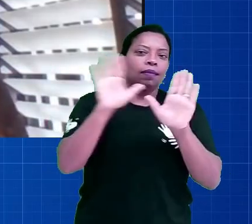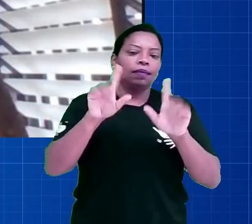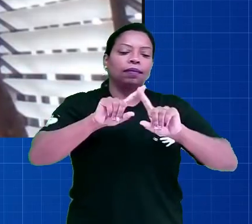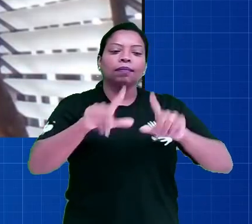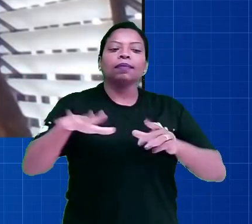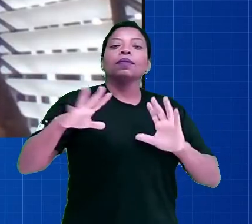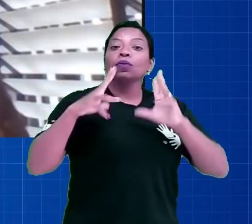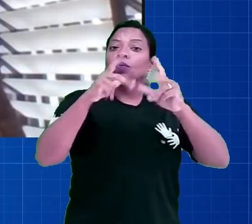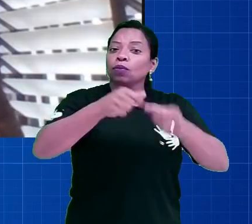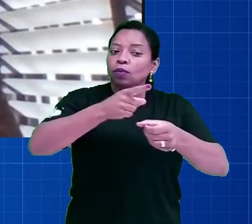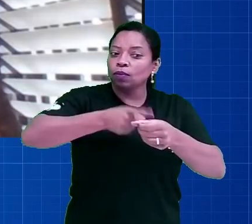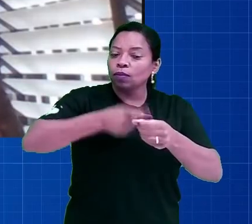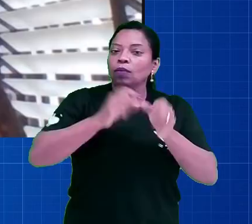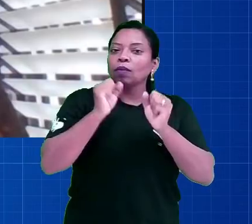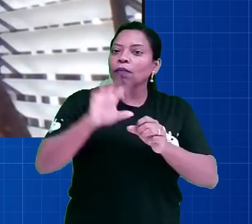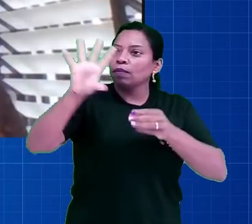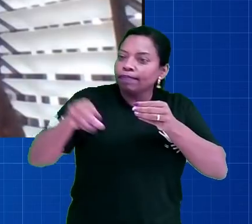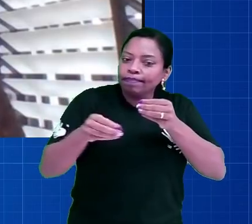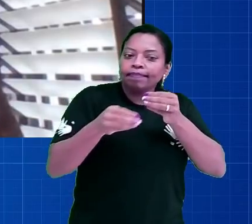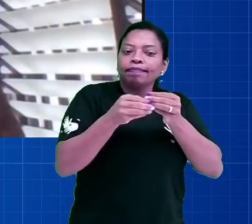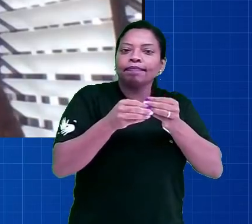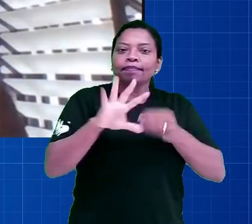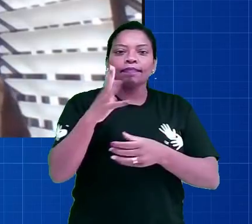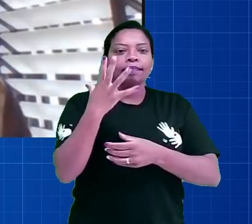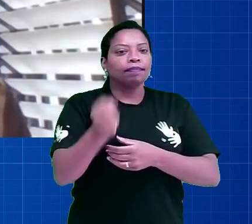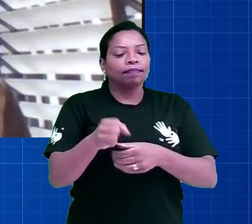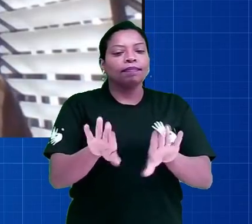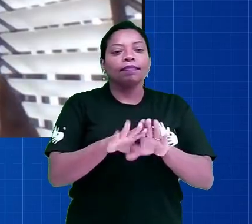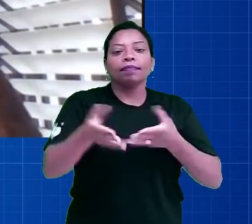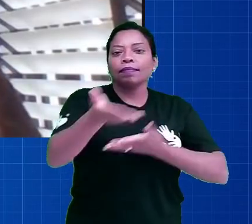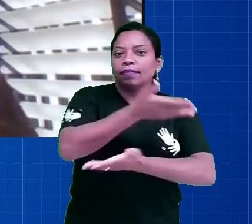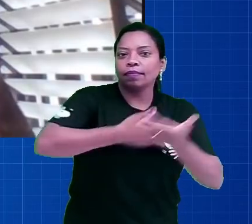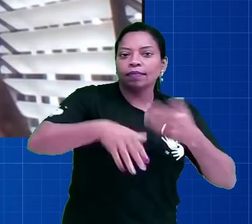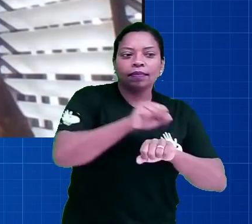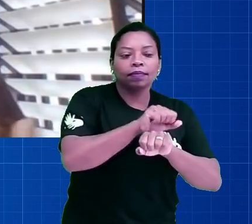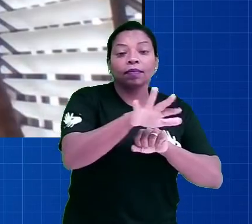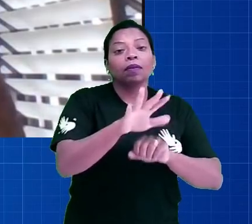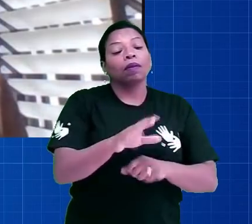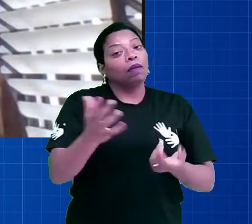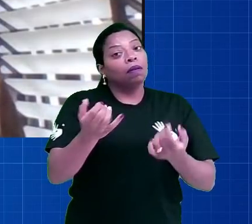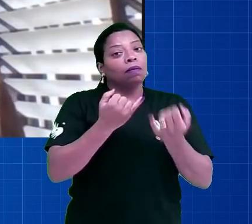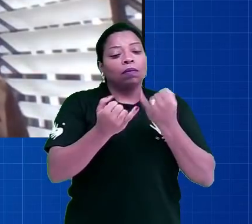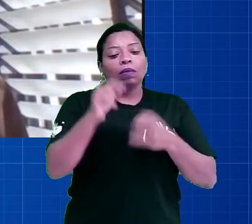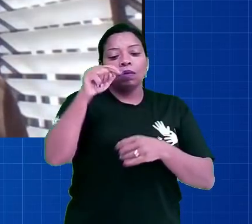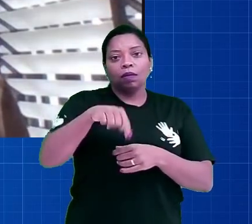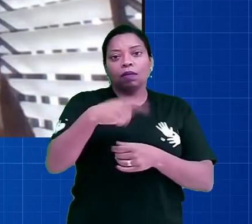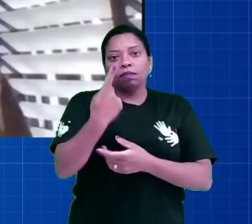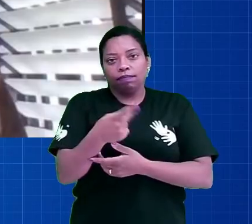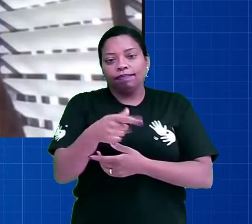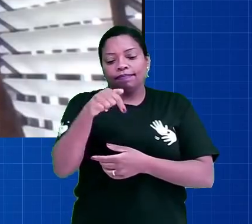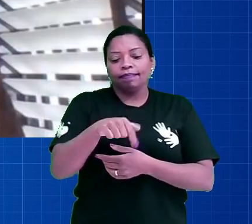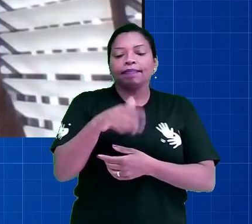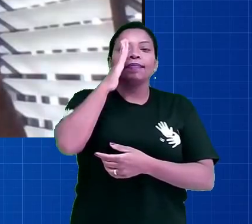positivamente influenciando. E, a partir daí, os municípios aderem, as gestões aderem, muito parecido com o que